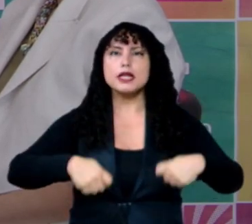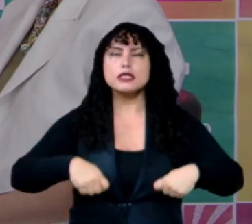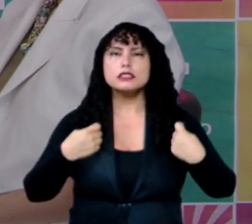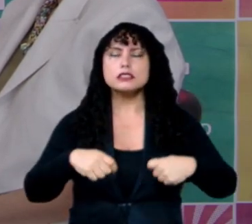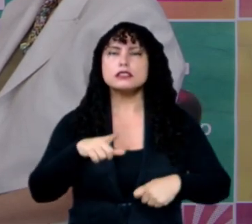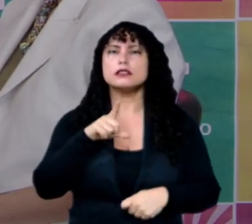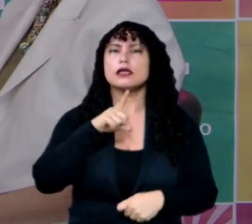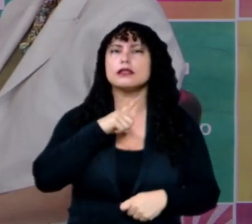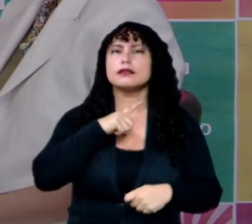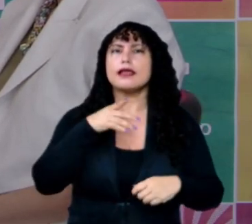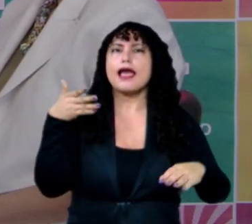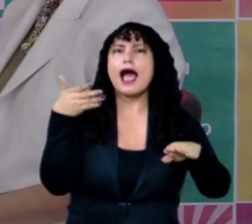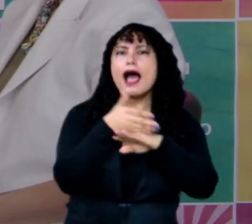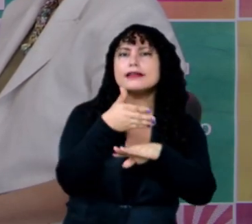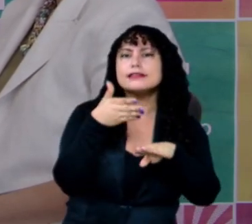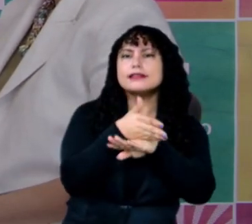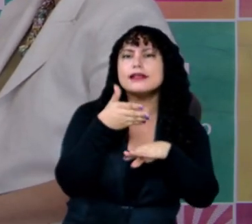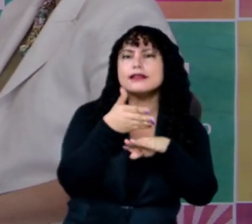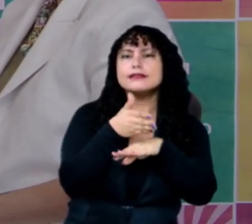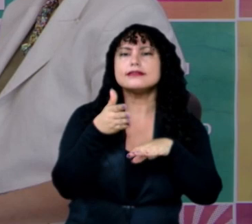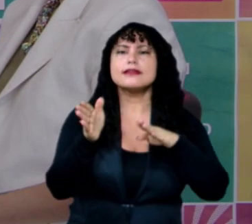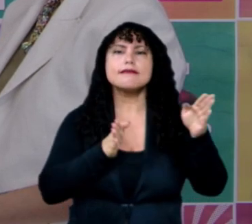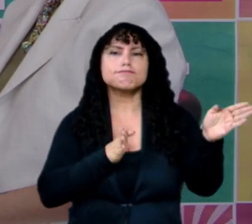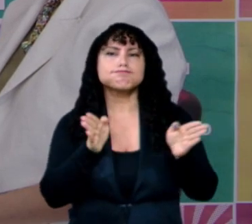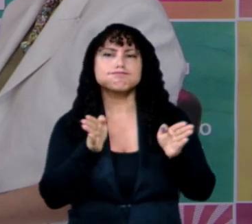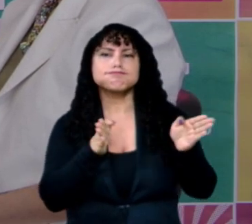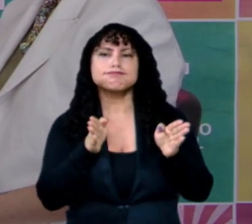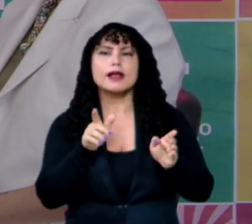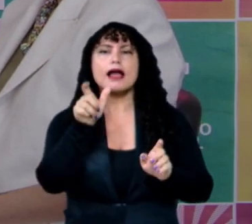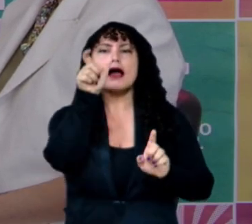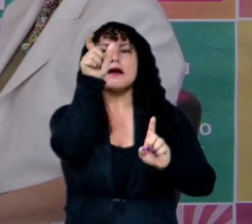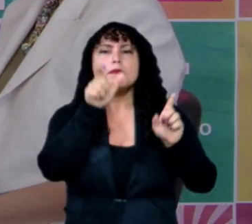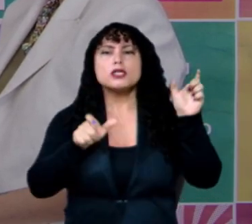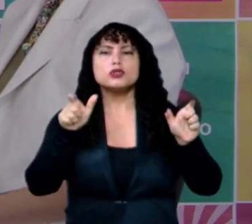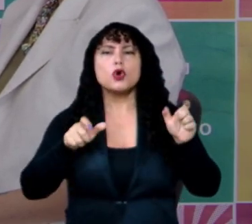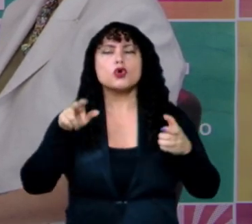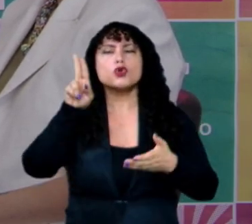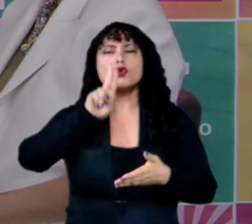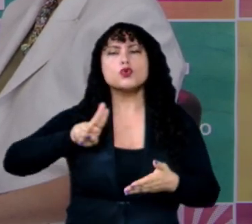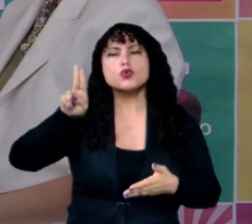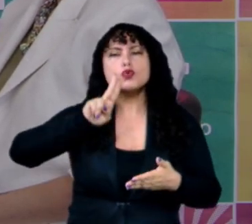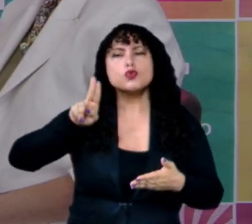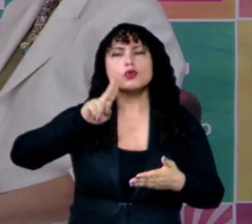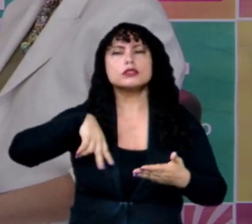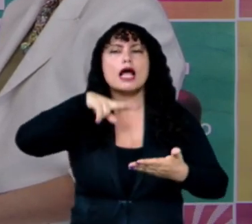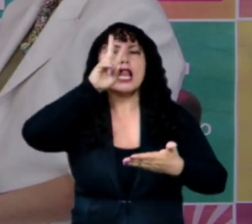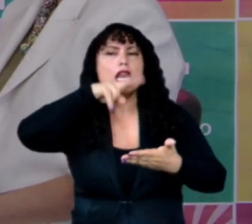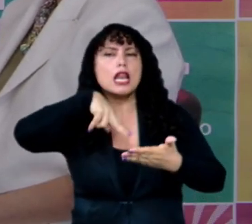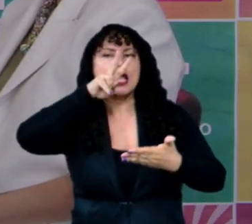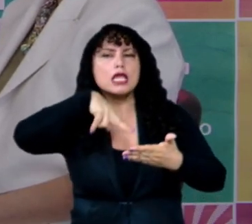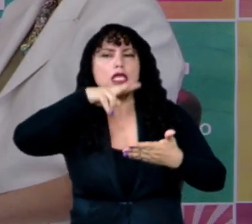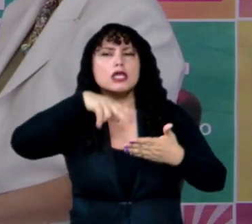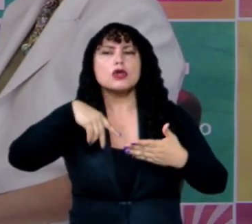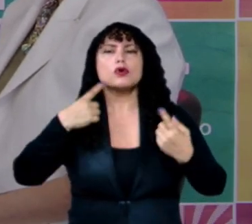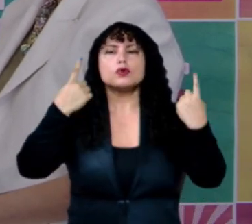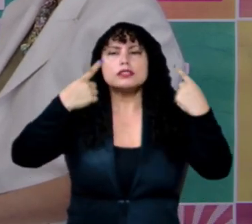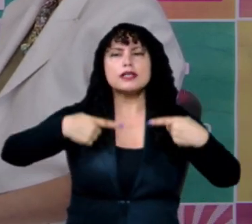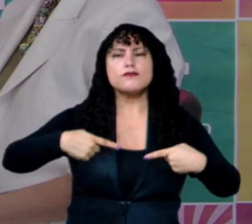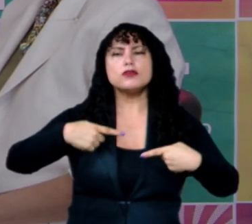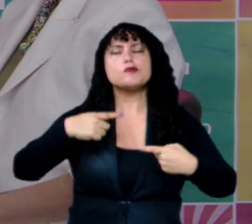precisa ser acessível para que as pessoas que usam leitores por desafios de